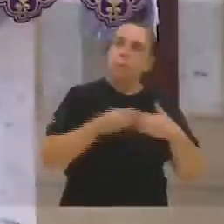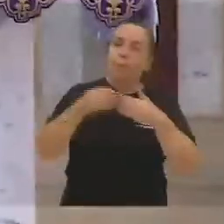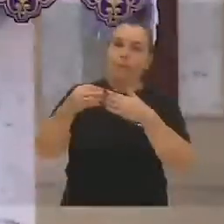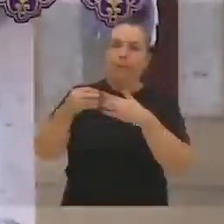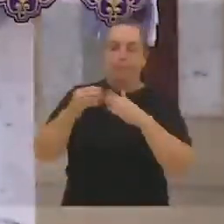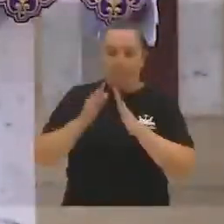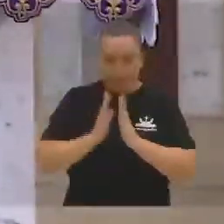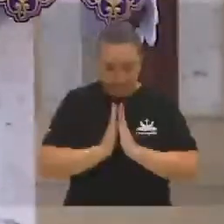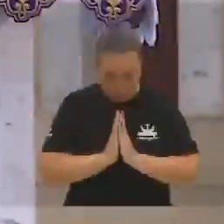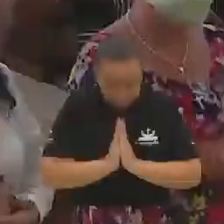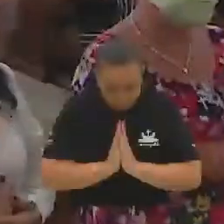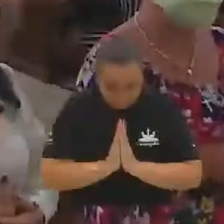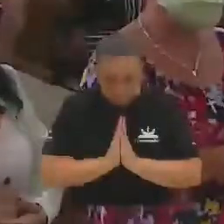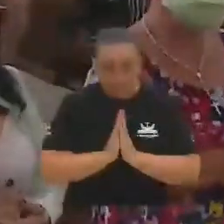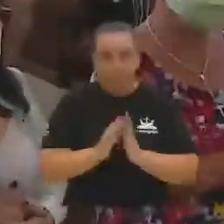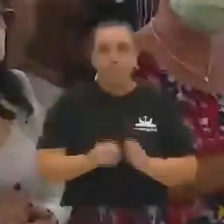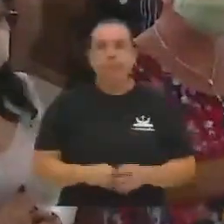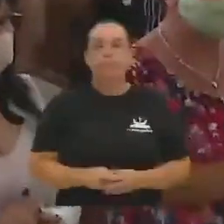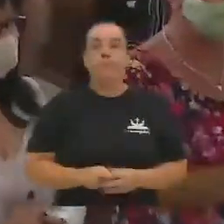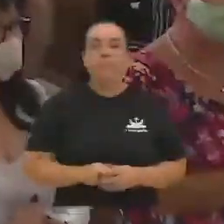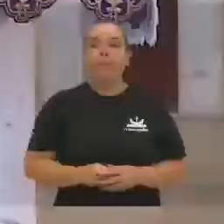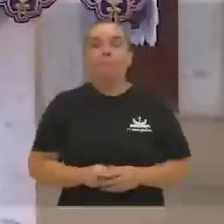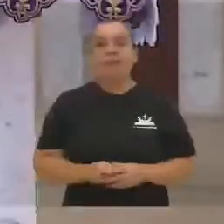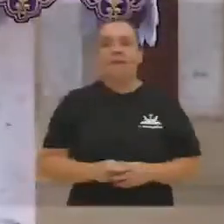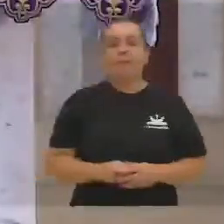vida eterna. Amém.